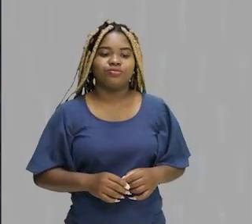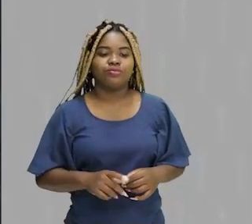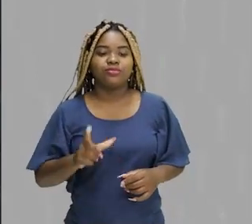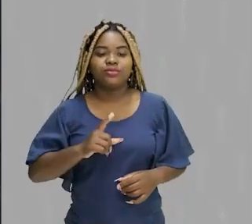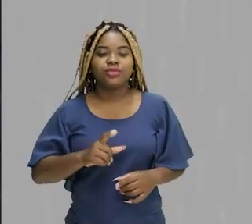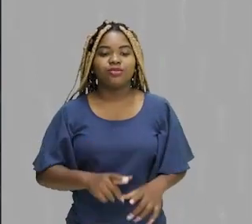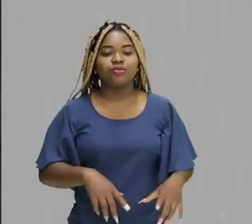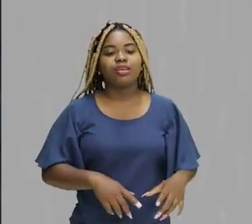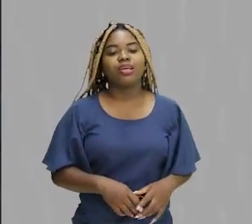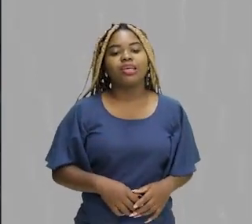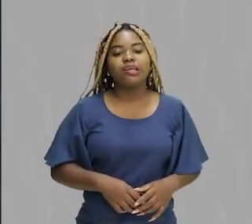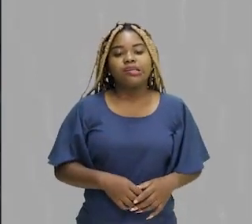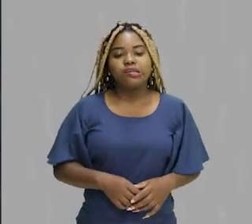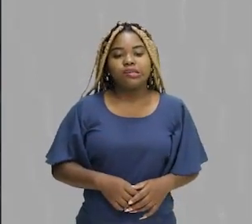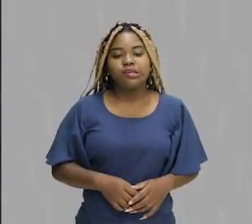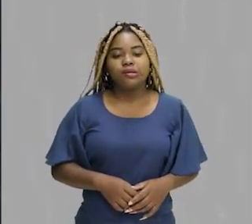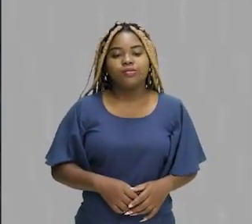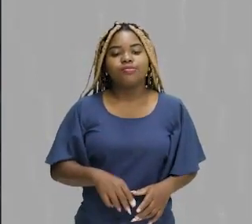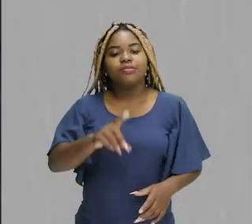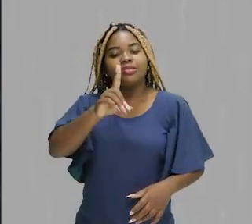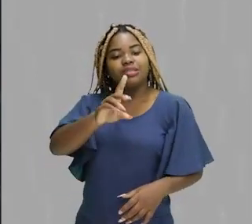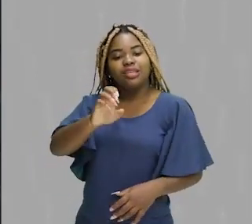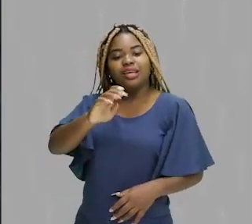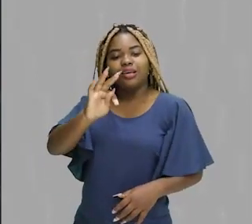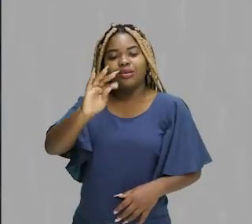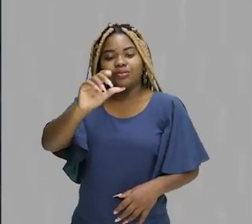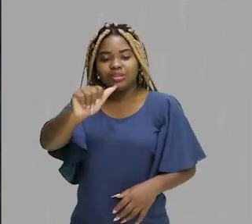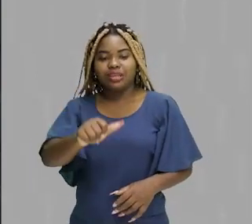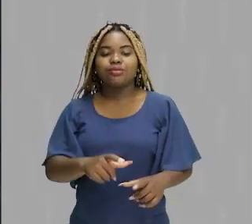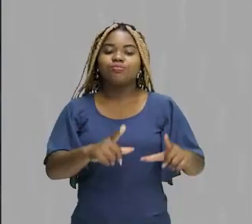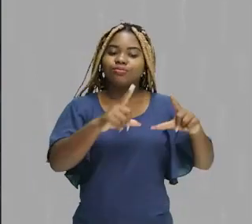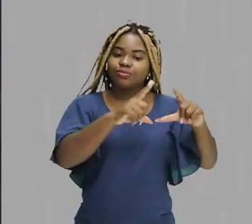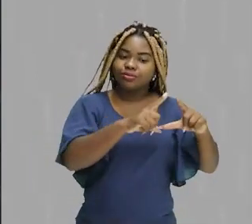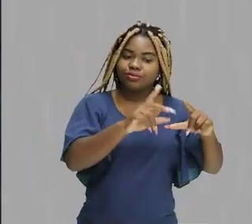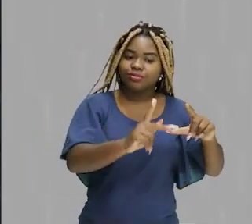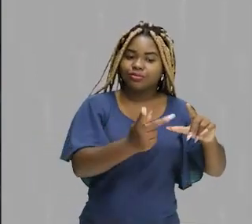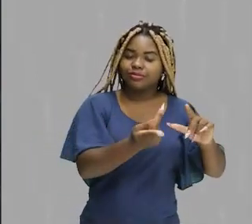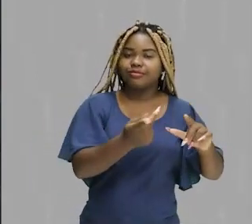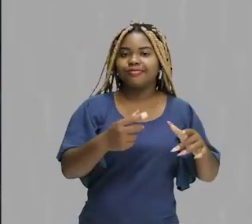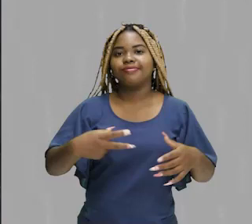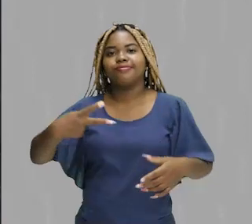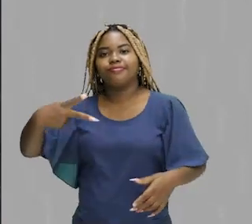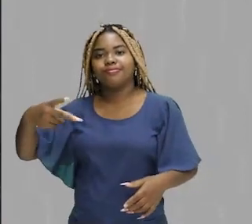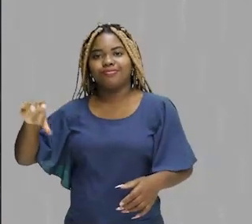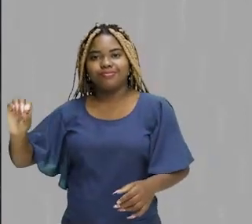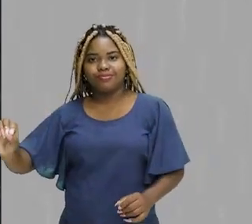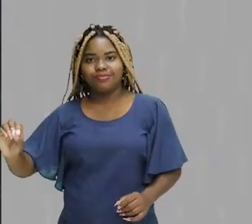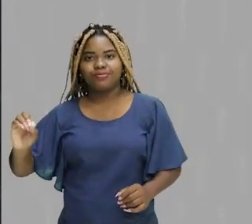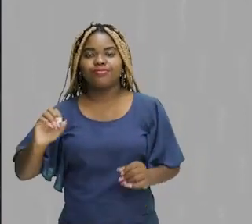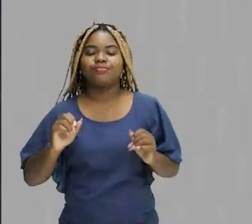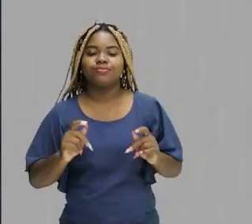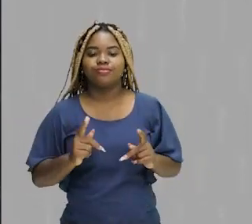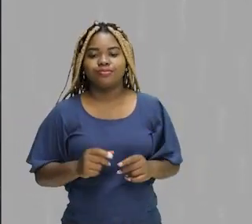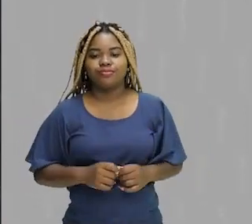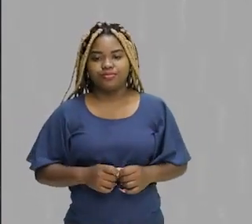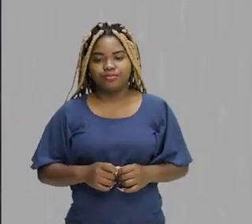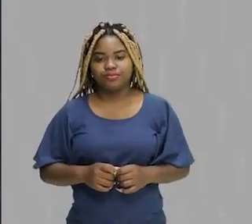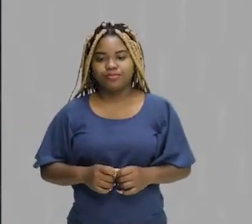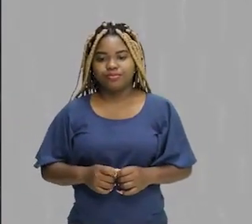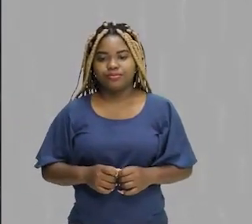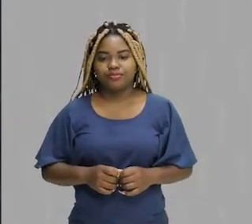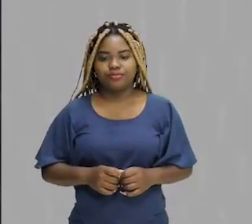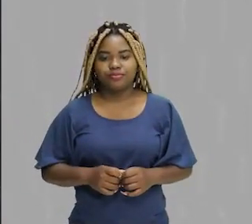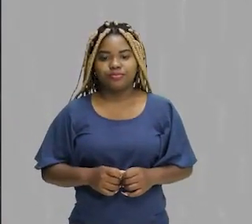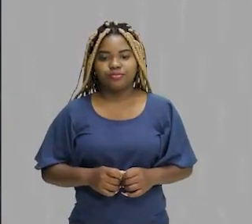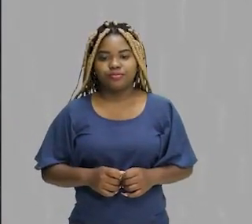um ΔH negativo. Então, em uma combustão, eu tenho o combustível e o comburente,